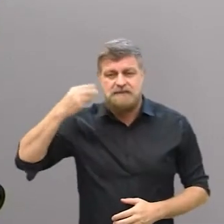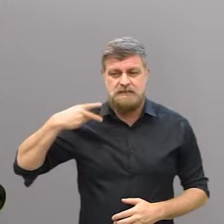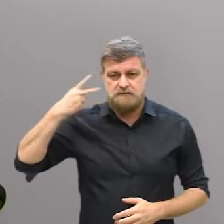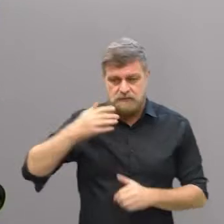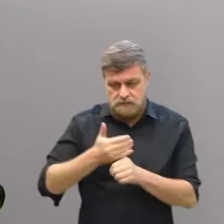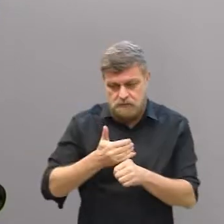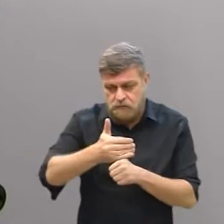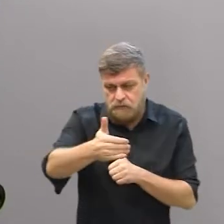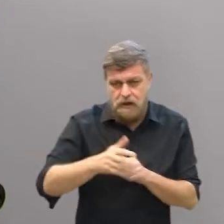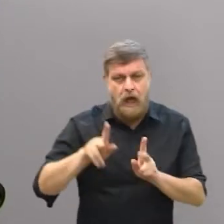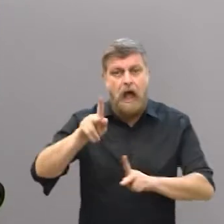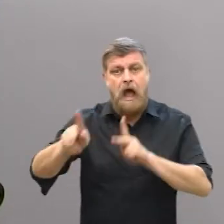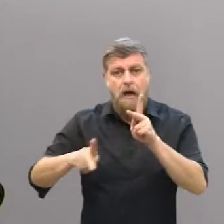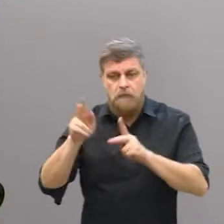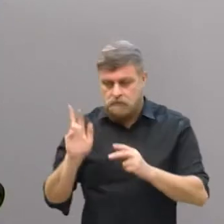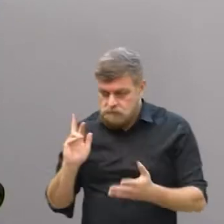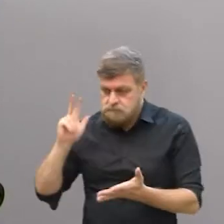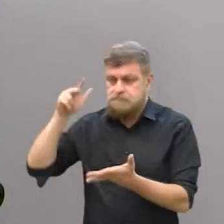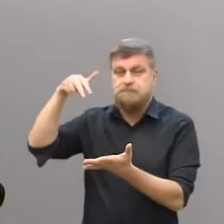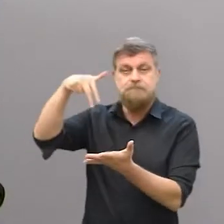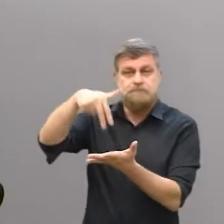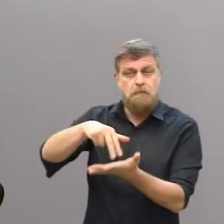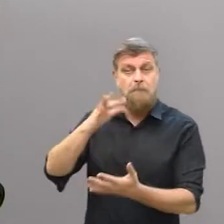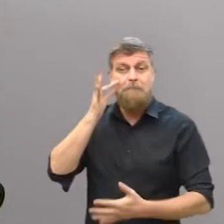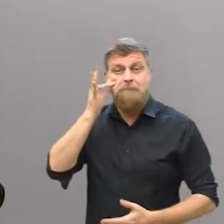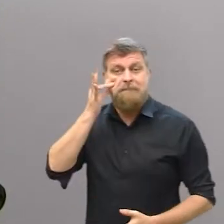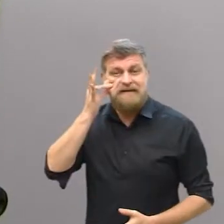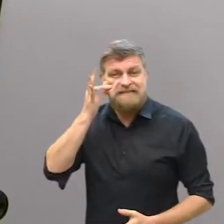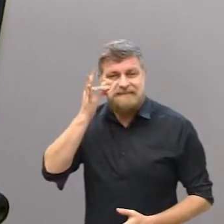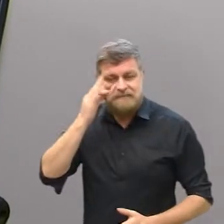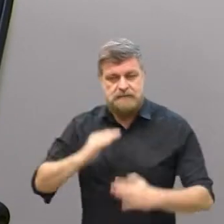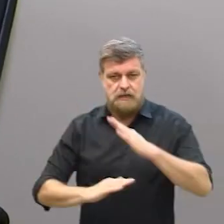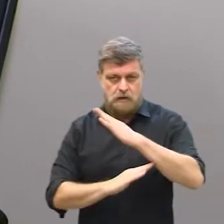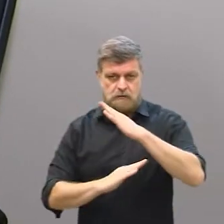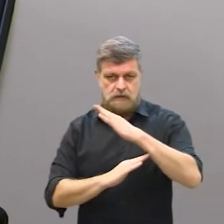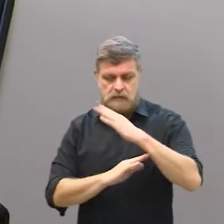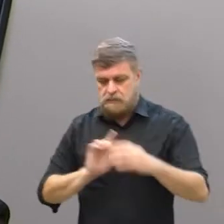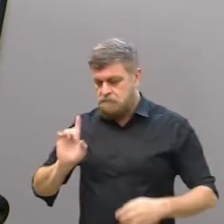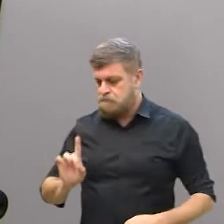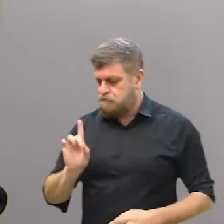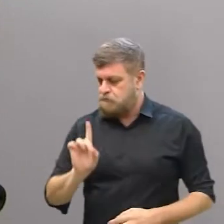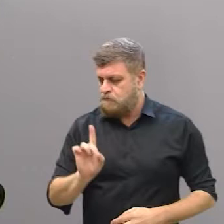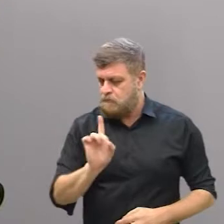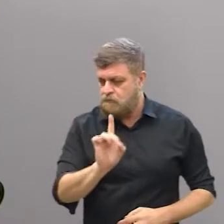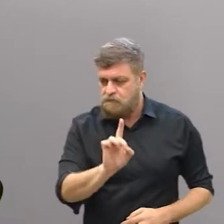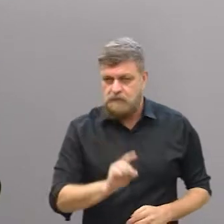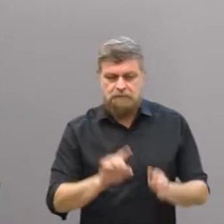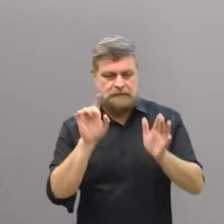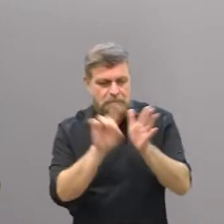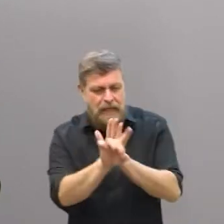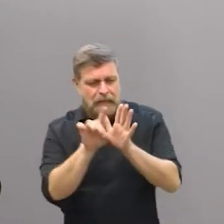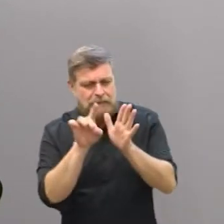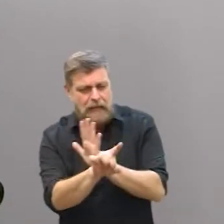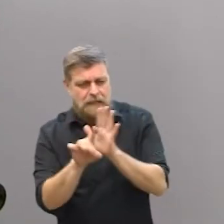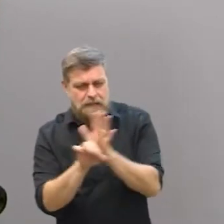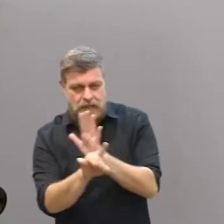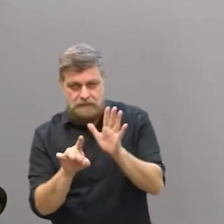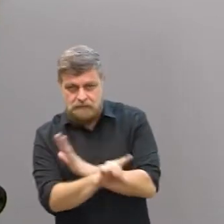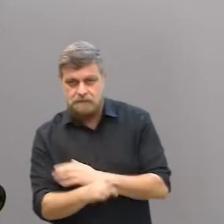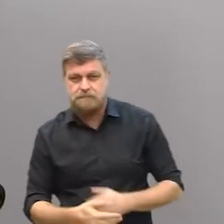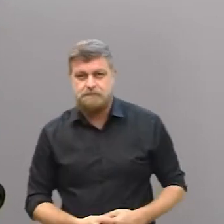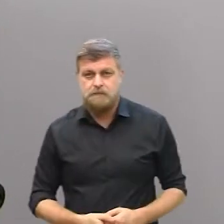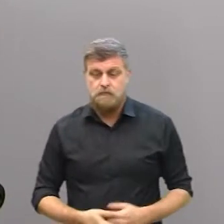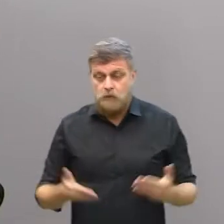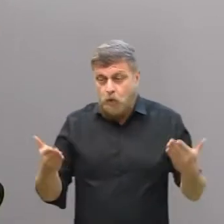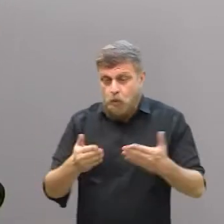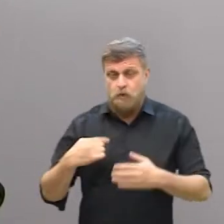eu tenho notado que a população ela comparece presencialmente, fisicamente na Câmara Municipal, fazendo seus questionamentos.